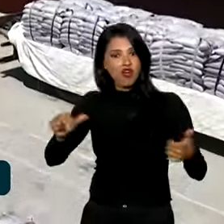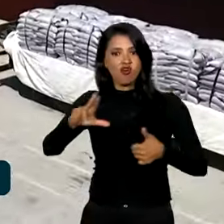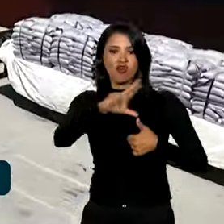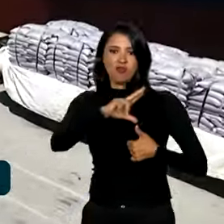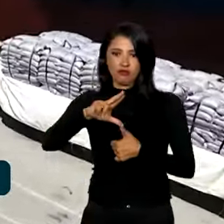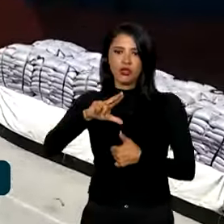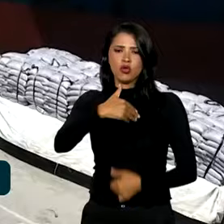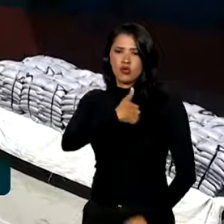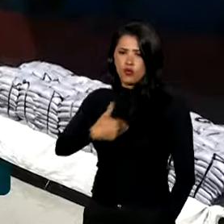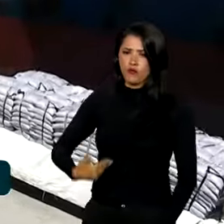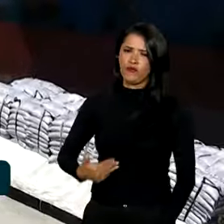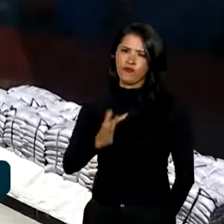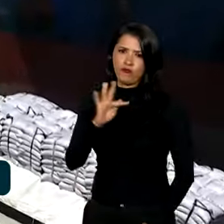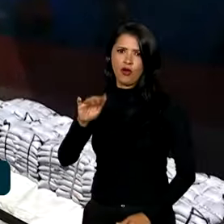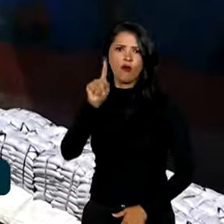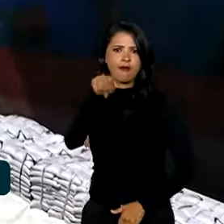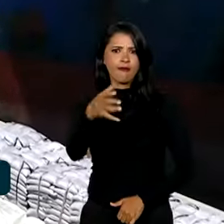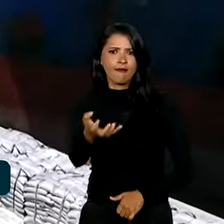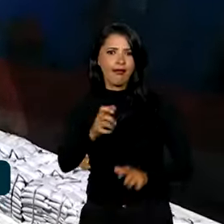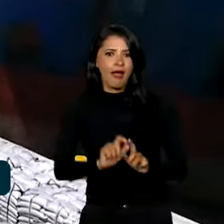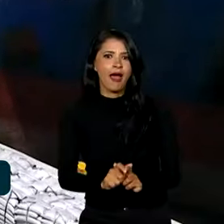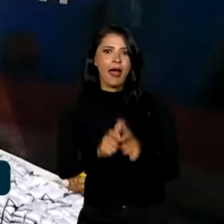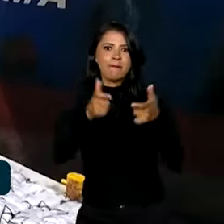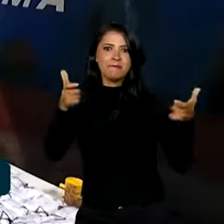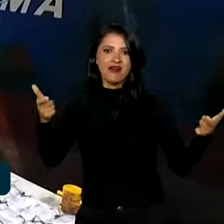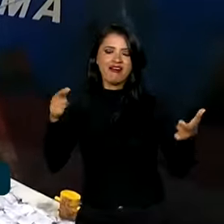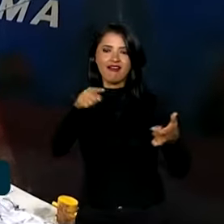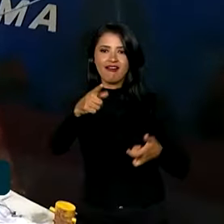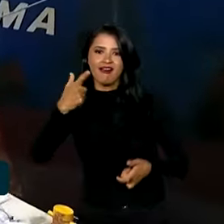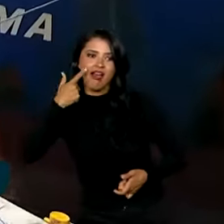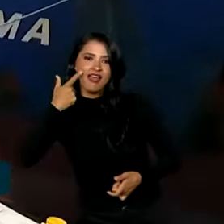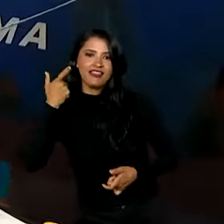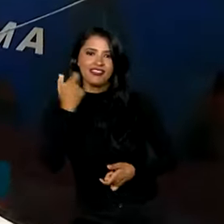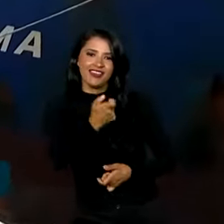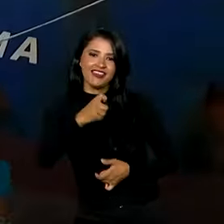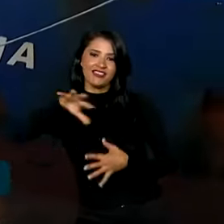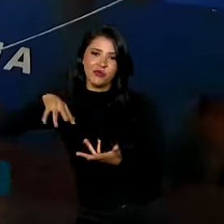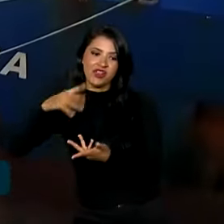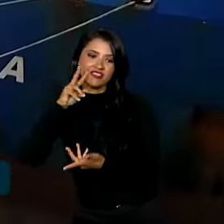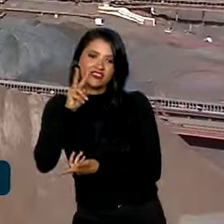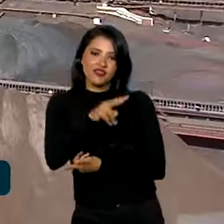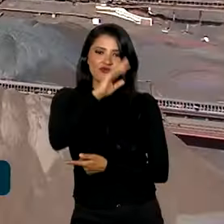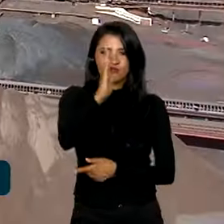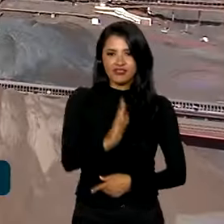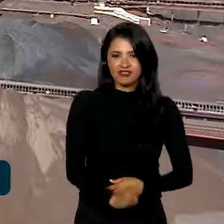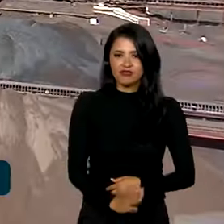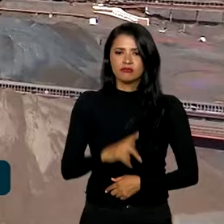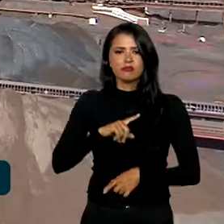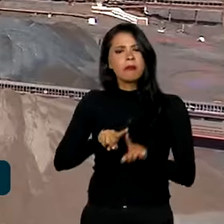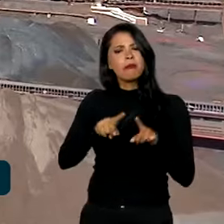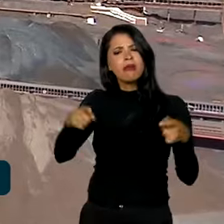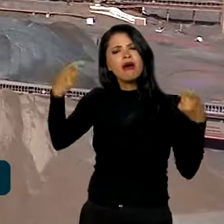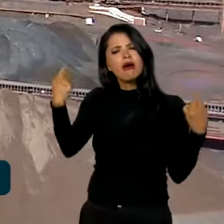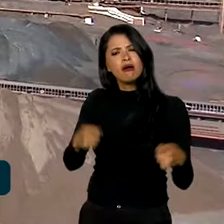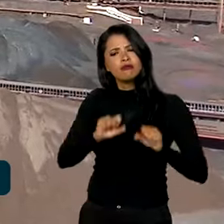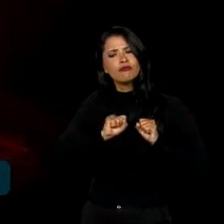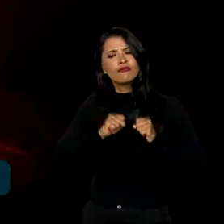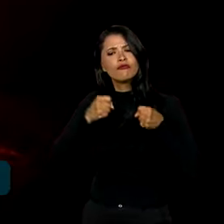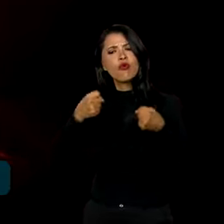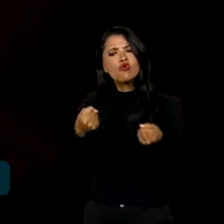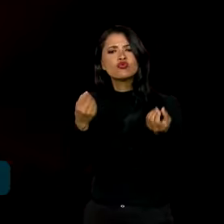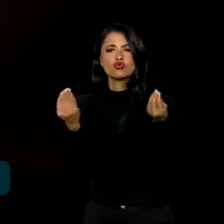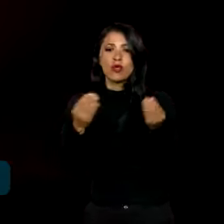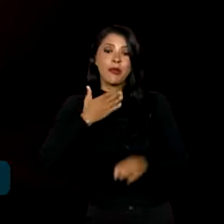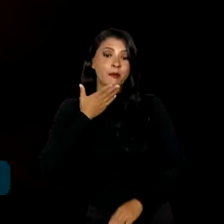governo federal quer ampliar ainda mais esse interesse internacional no país. Para isso, tem se dedicado